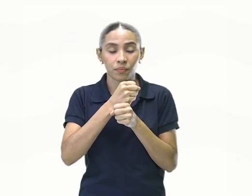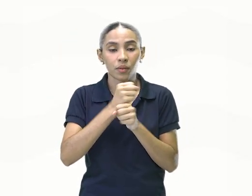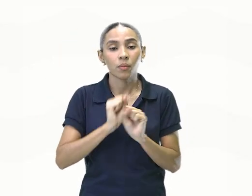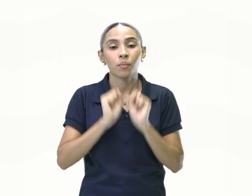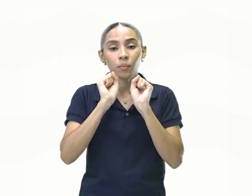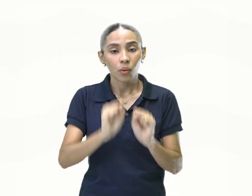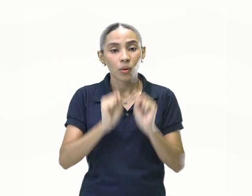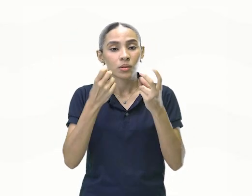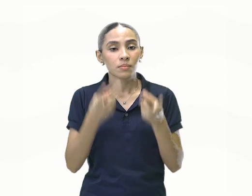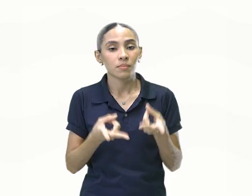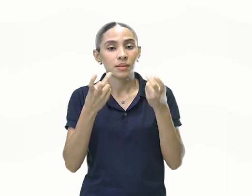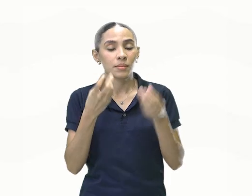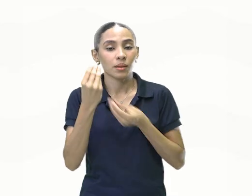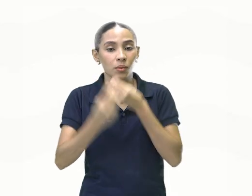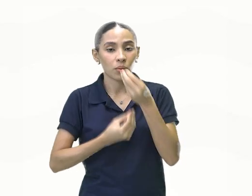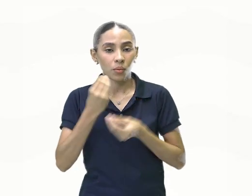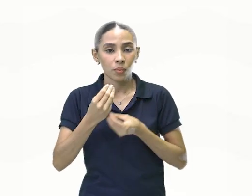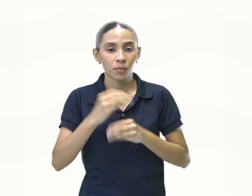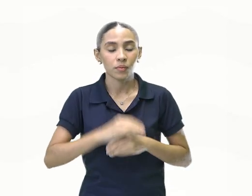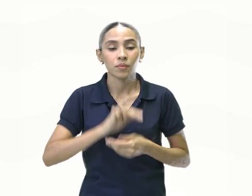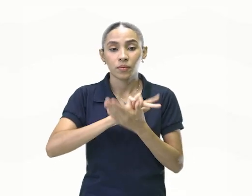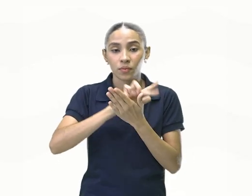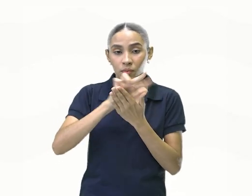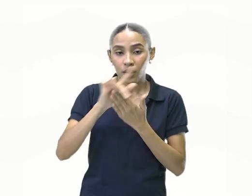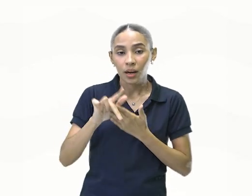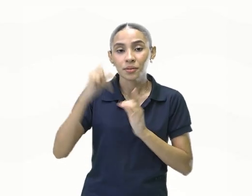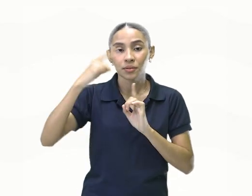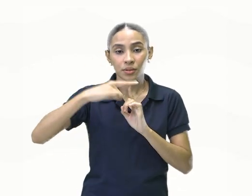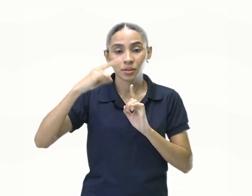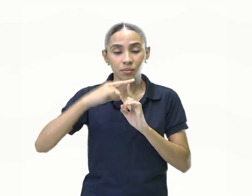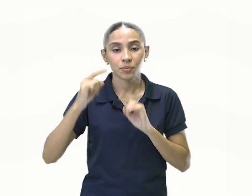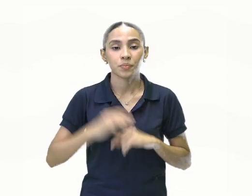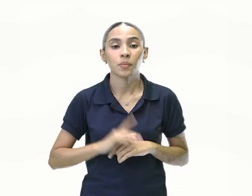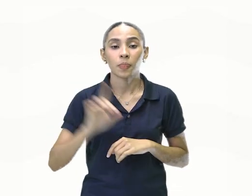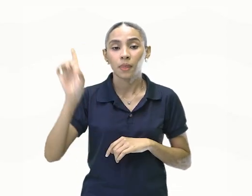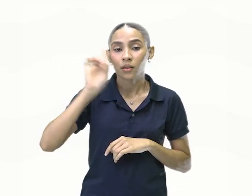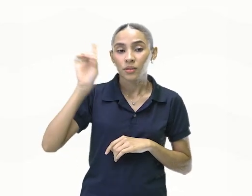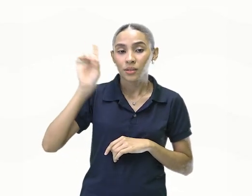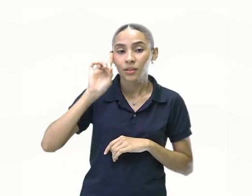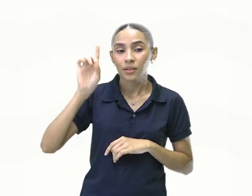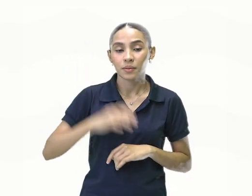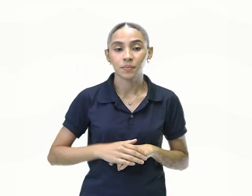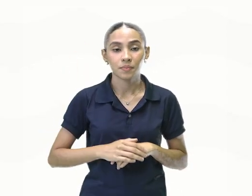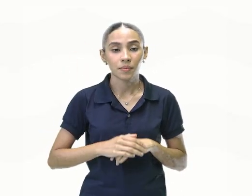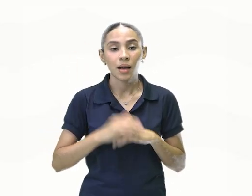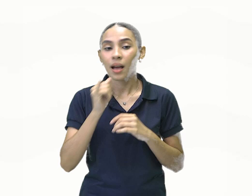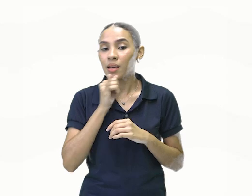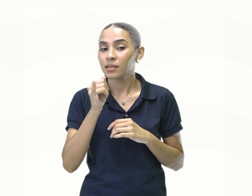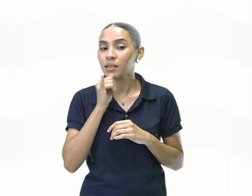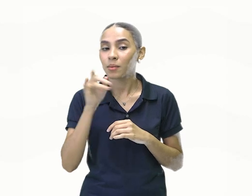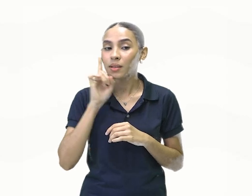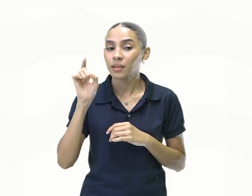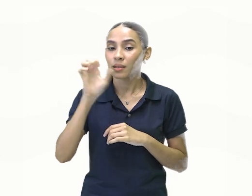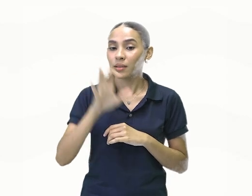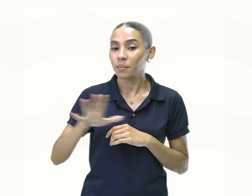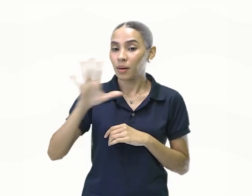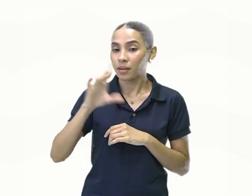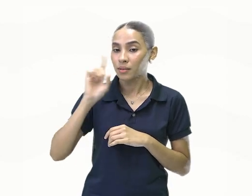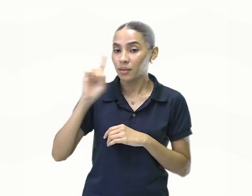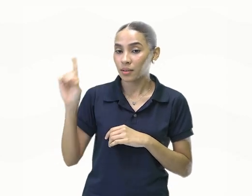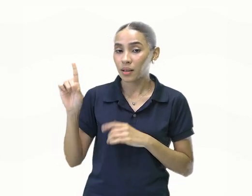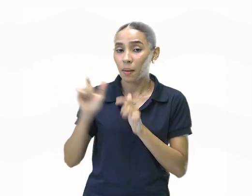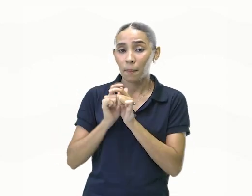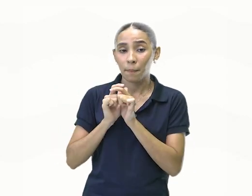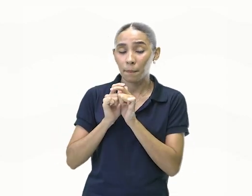da luz pode ser percebida em diversas ocasiões do nosso dia a dia, como temos aí na